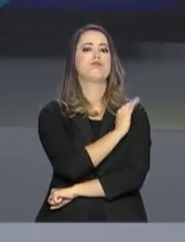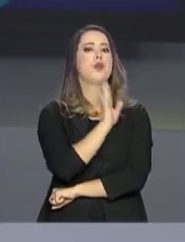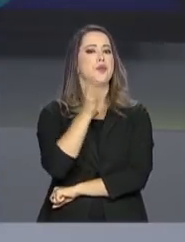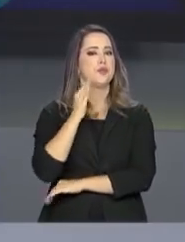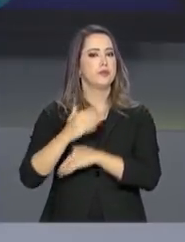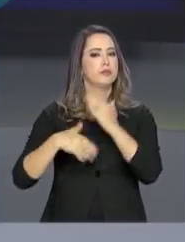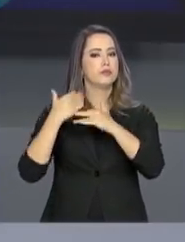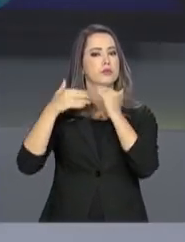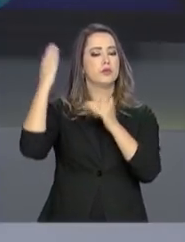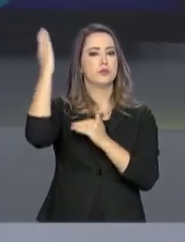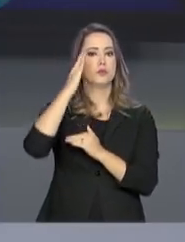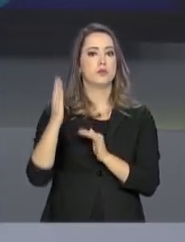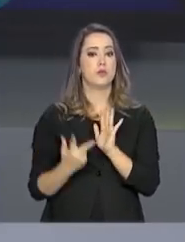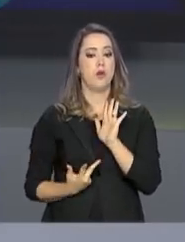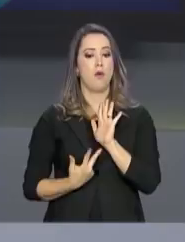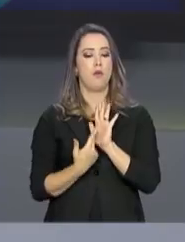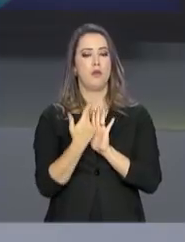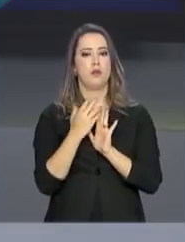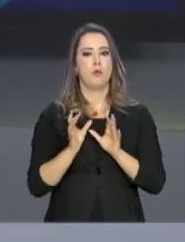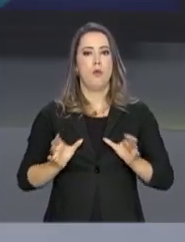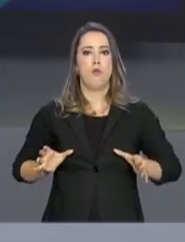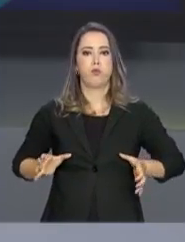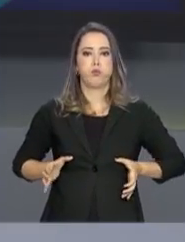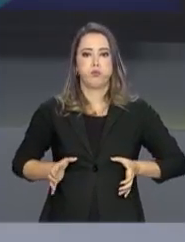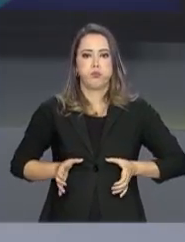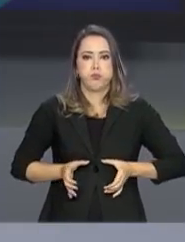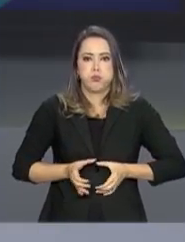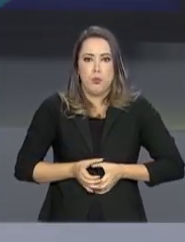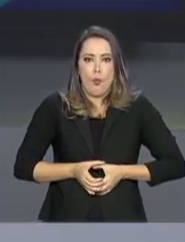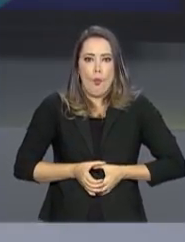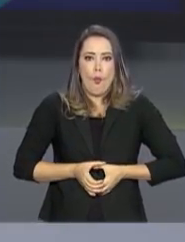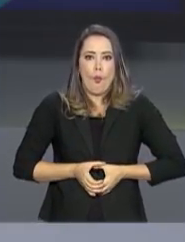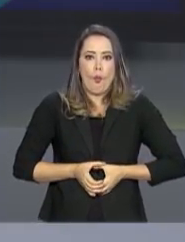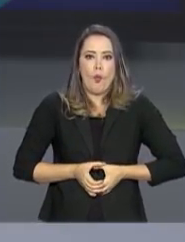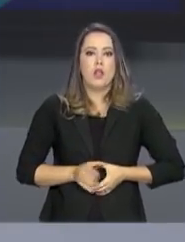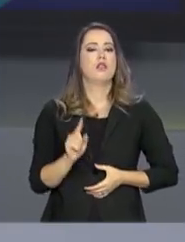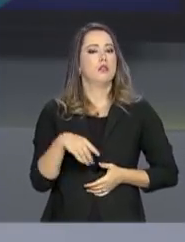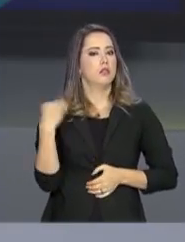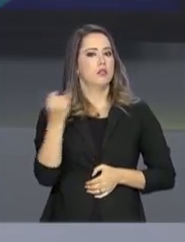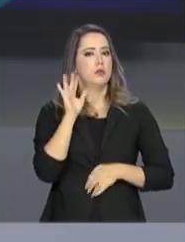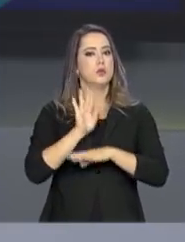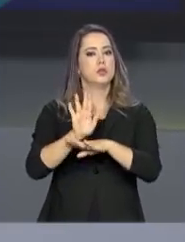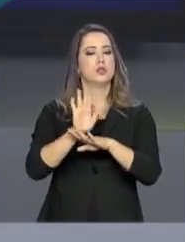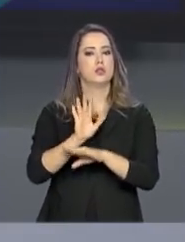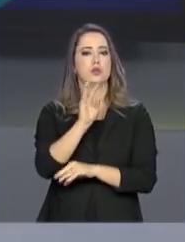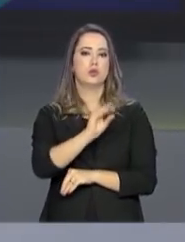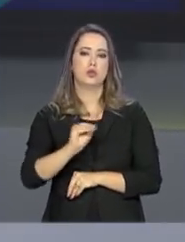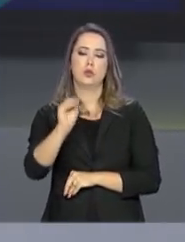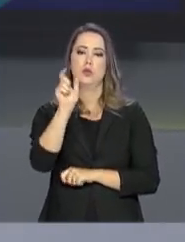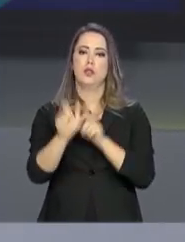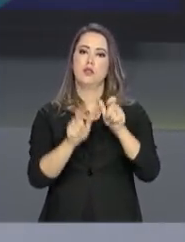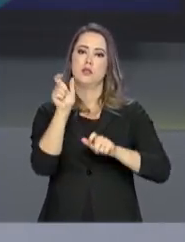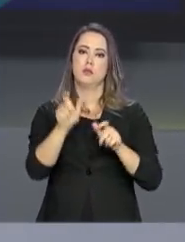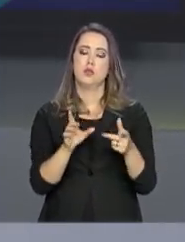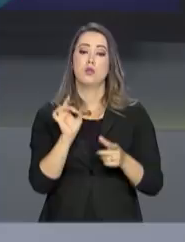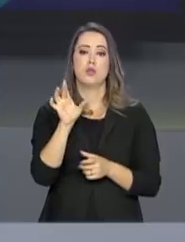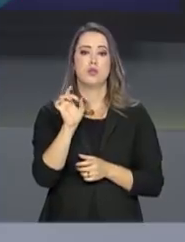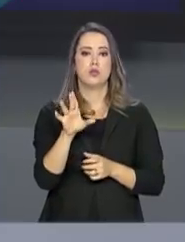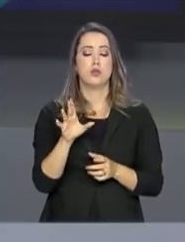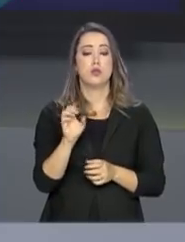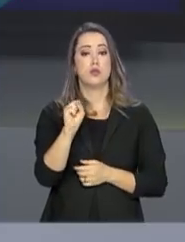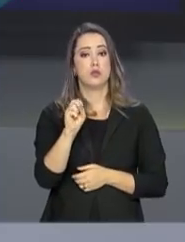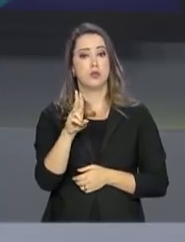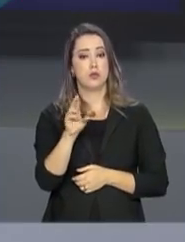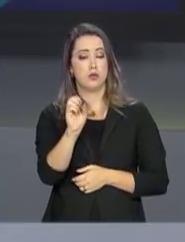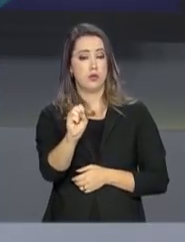ea cirurgia bariátrica tem se mostrado uma importante aliada no tratamento desses pacientes só no sistema único de saúde em